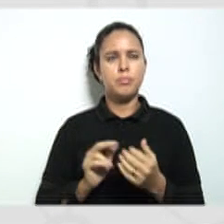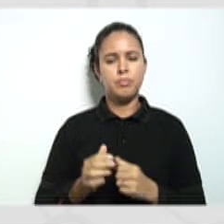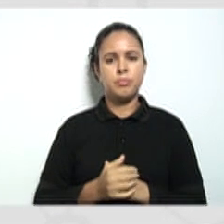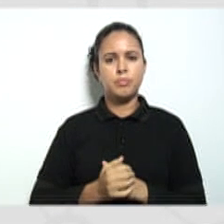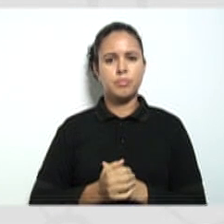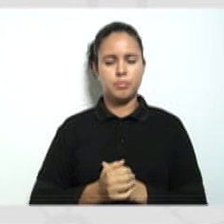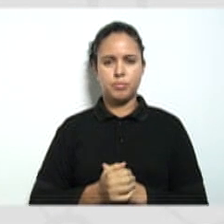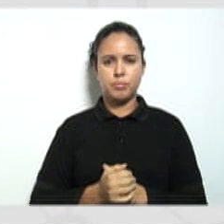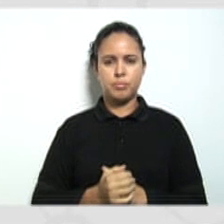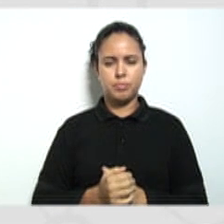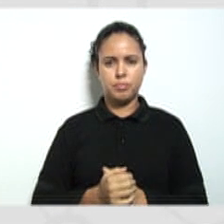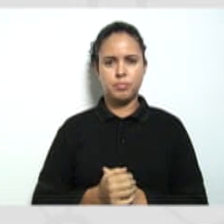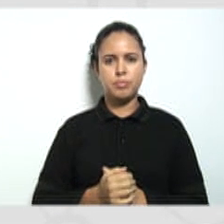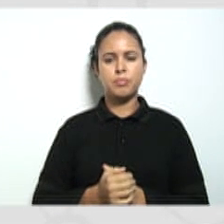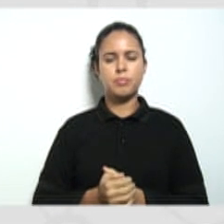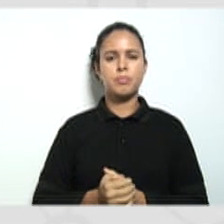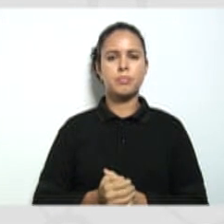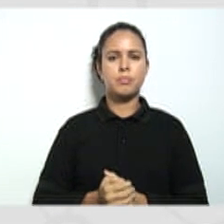da